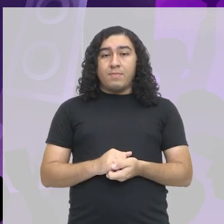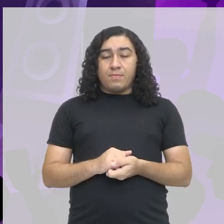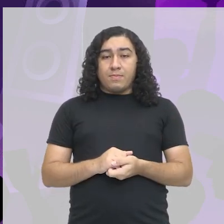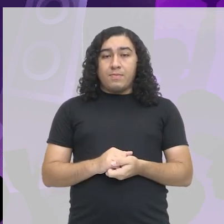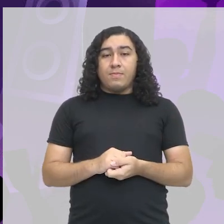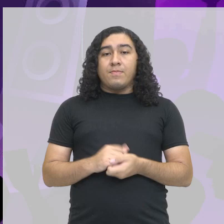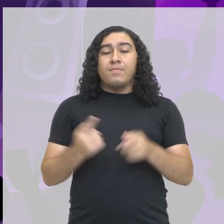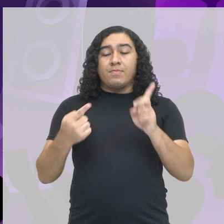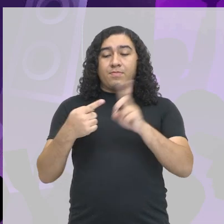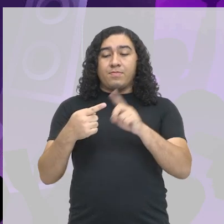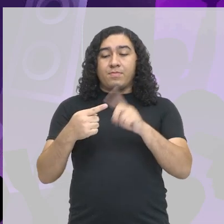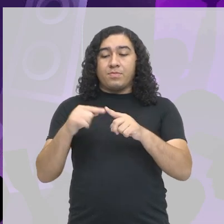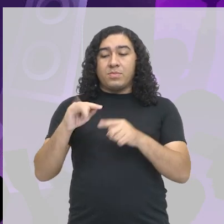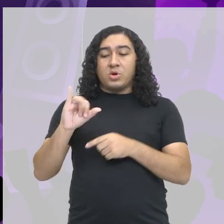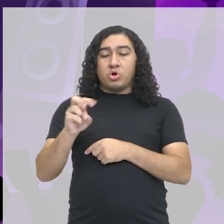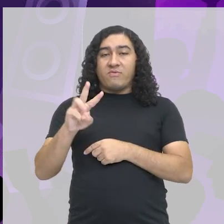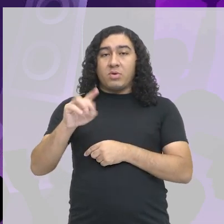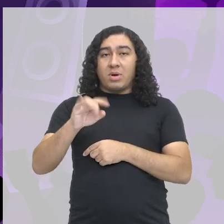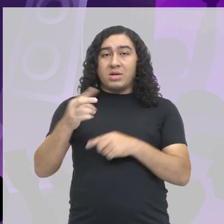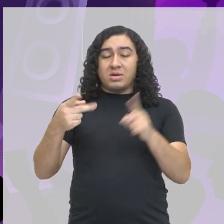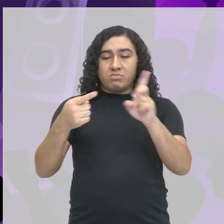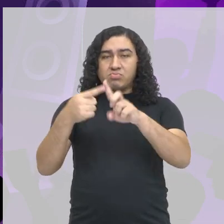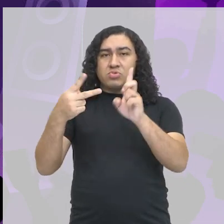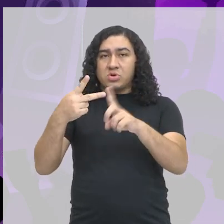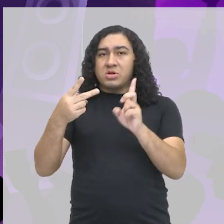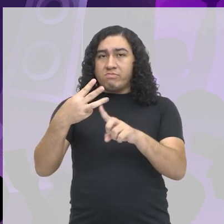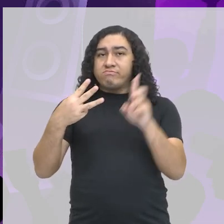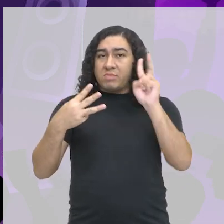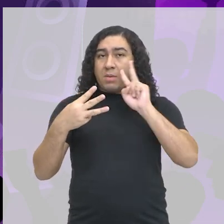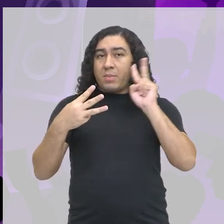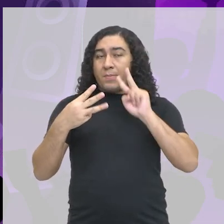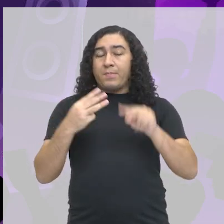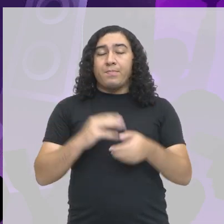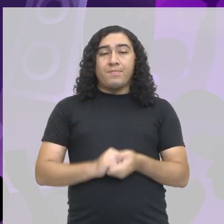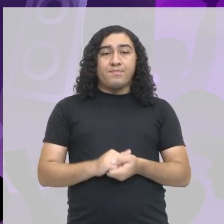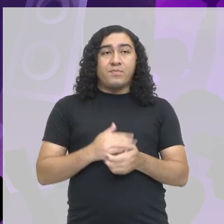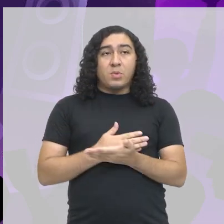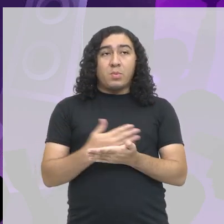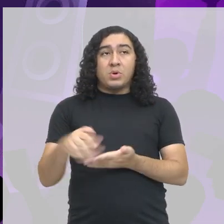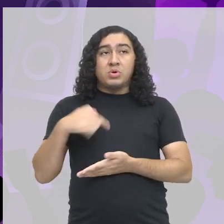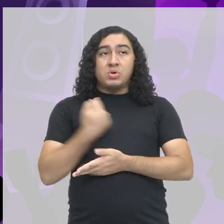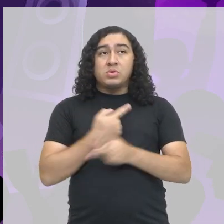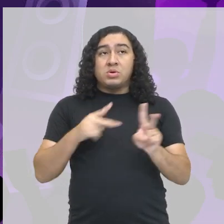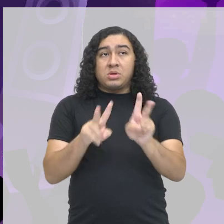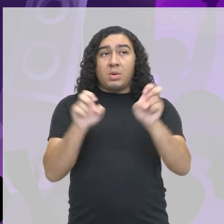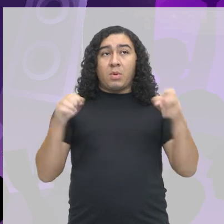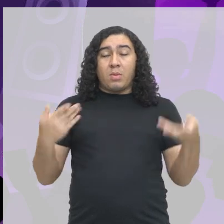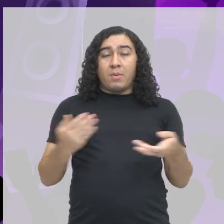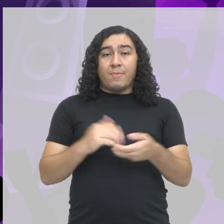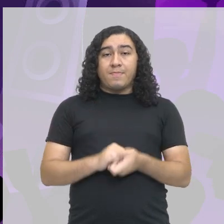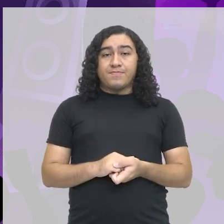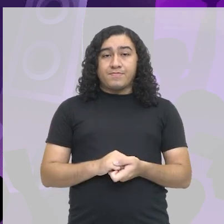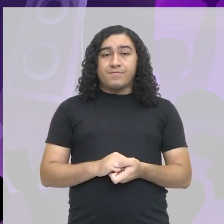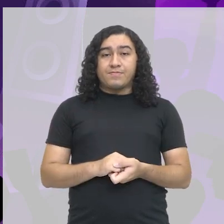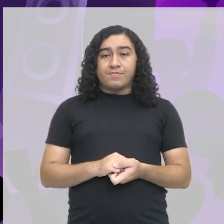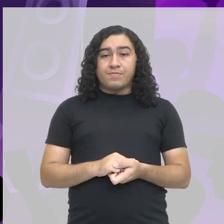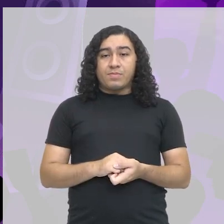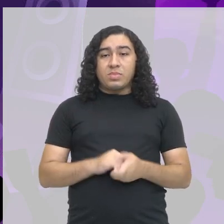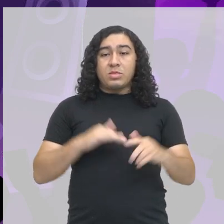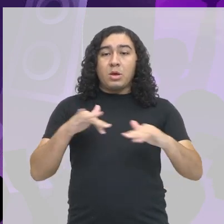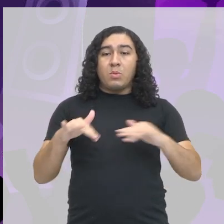é a Jovem Guarda, a MPB e o Hip Hop. Inicialmente, nós vamos falar sobre